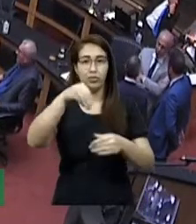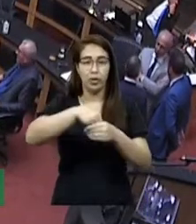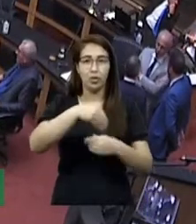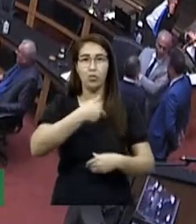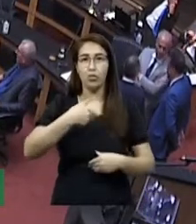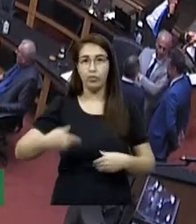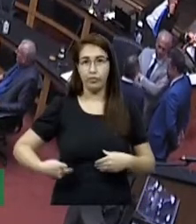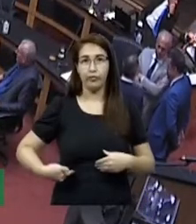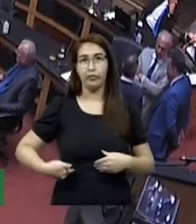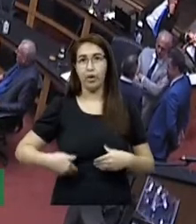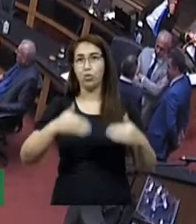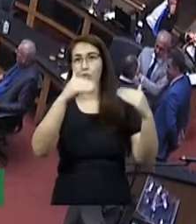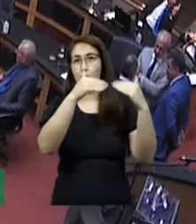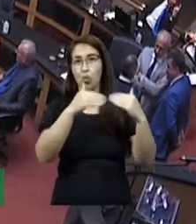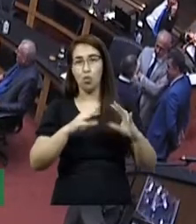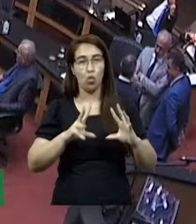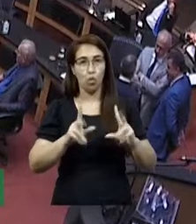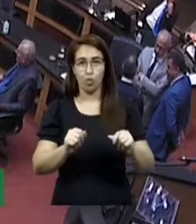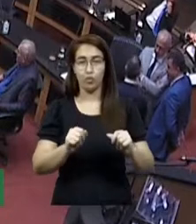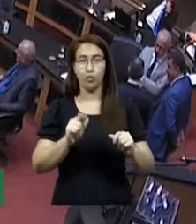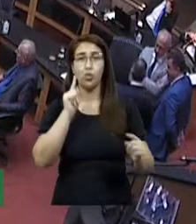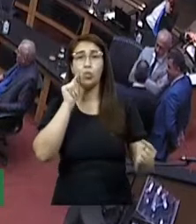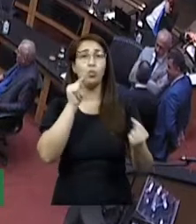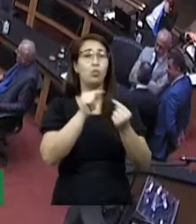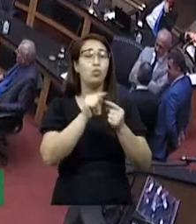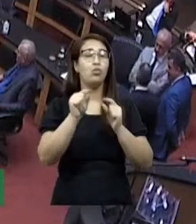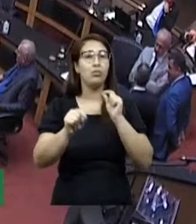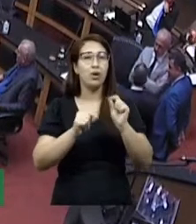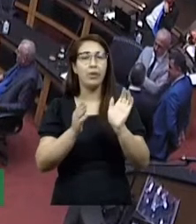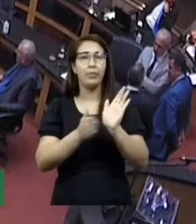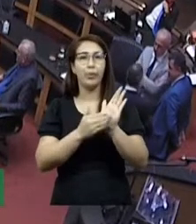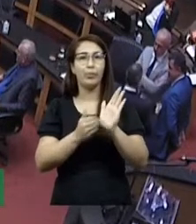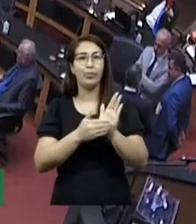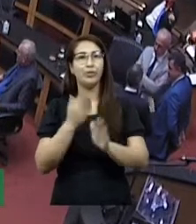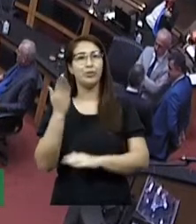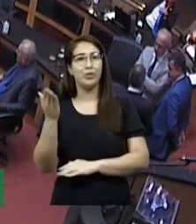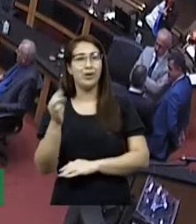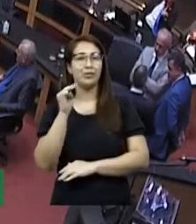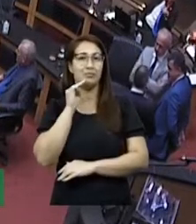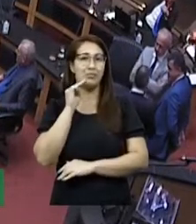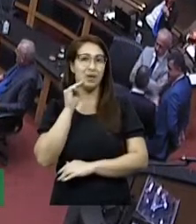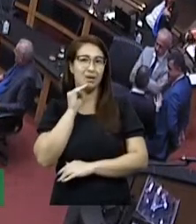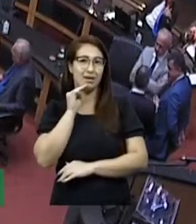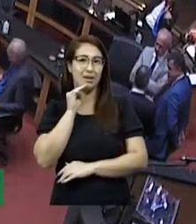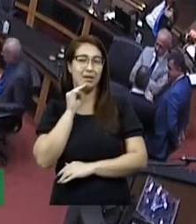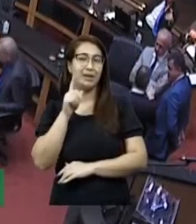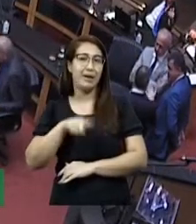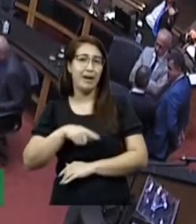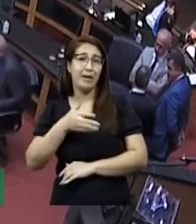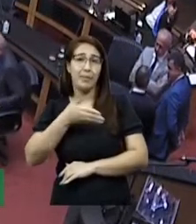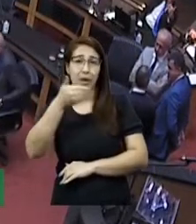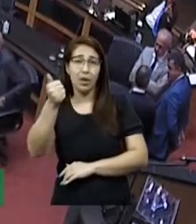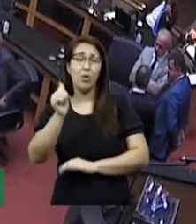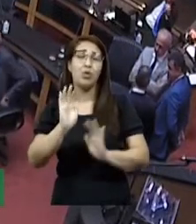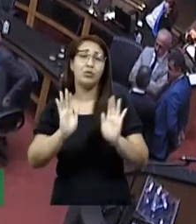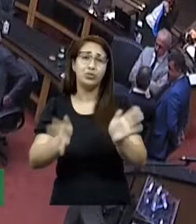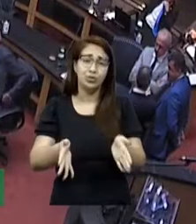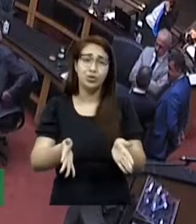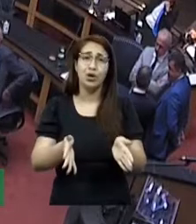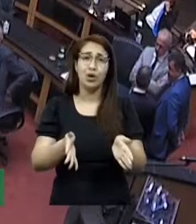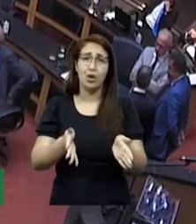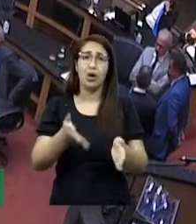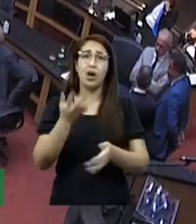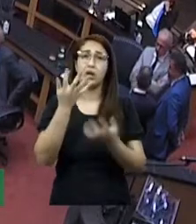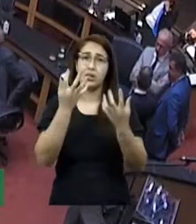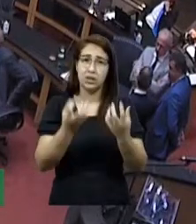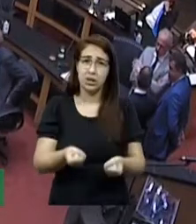O objetivo... do projeto proposto pela deputada Marlene, é dos melhores, tanto é que já foi